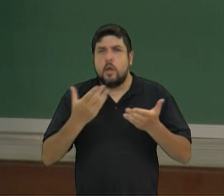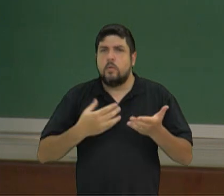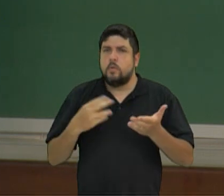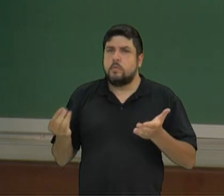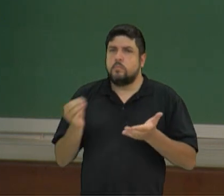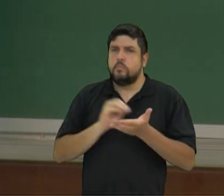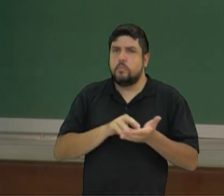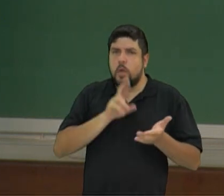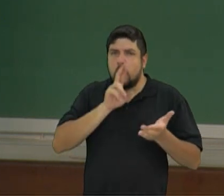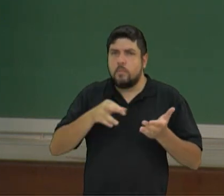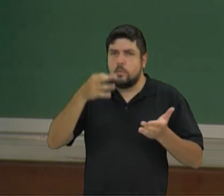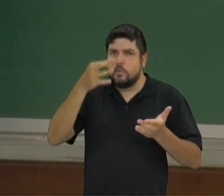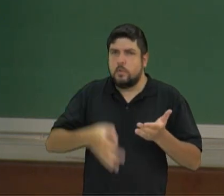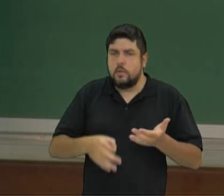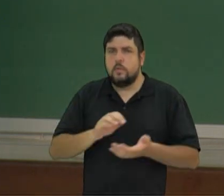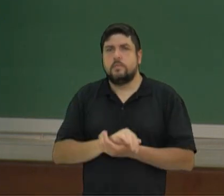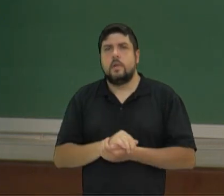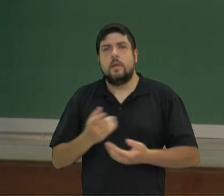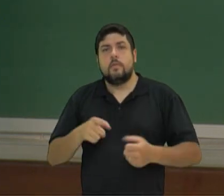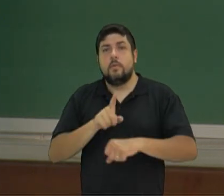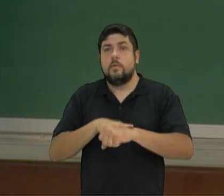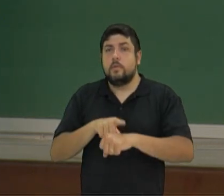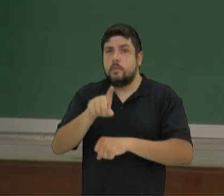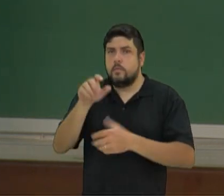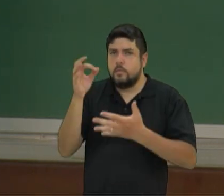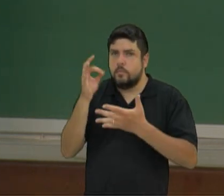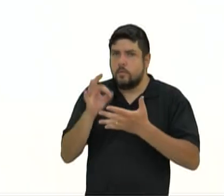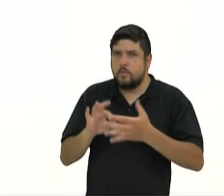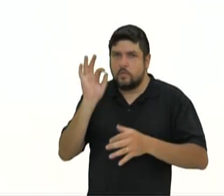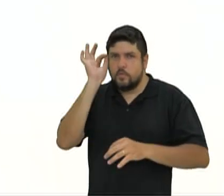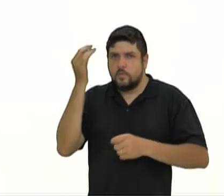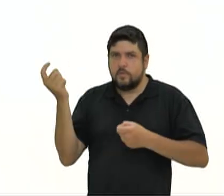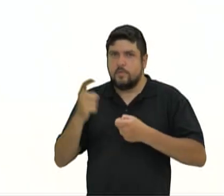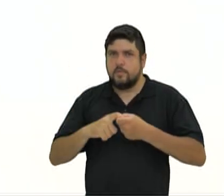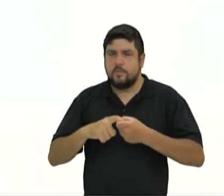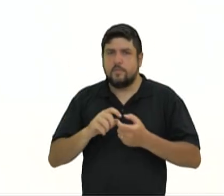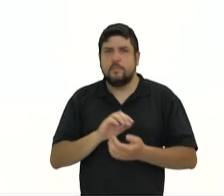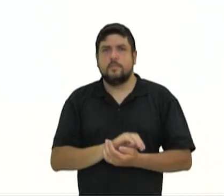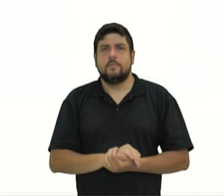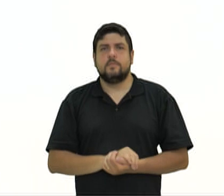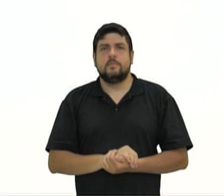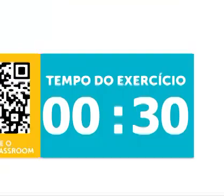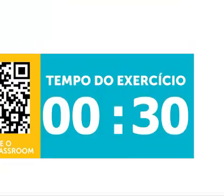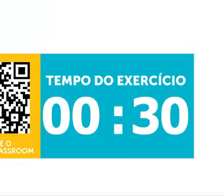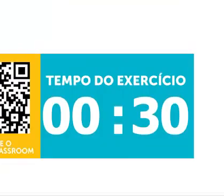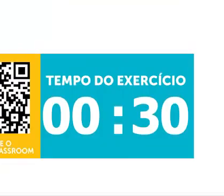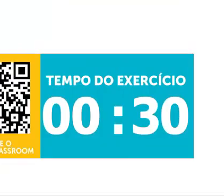colocar a resposta correta. Eu vou dar um tempinho para fazer a correção e eu já volto para começar a nossa aula de hoje.